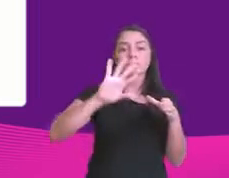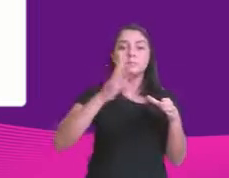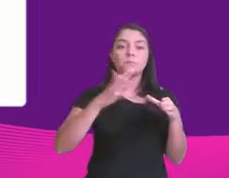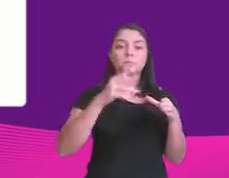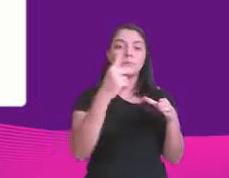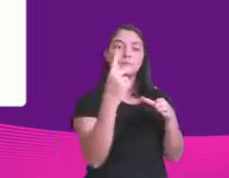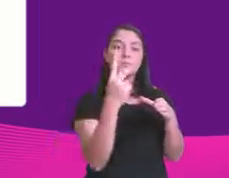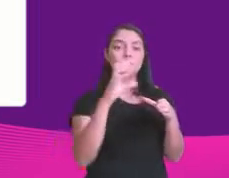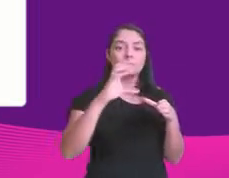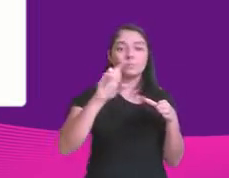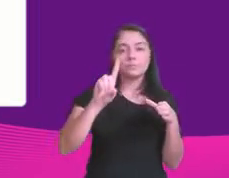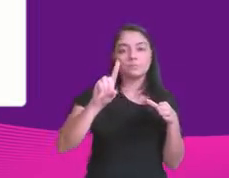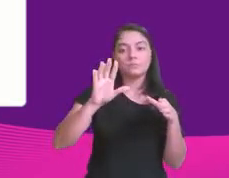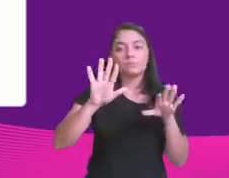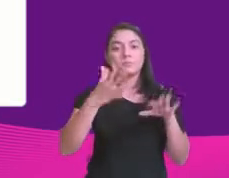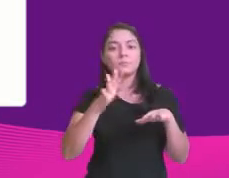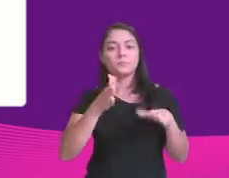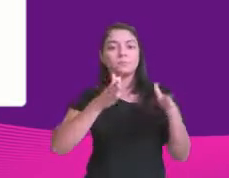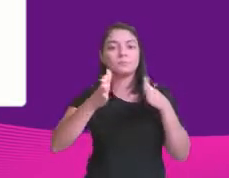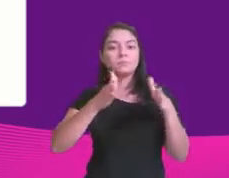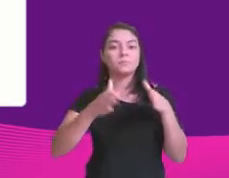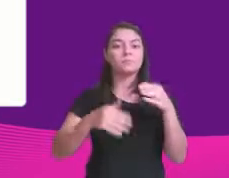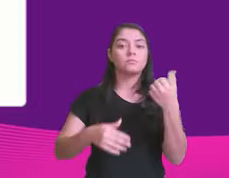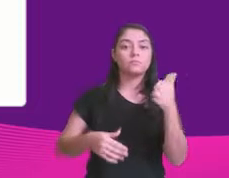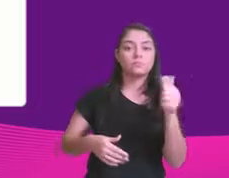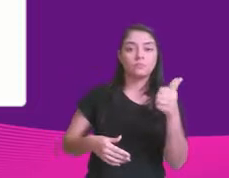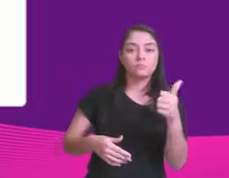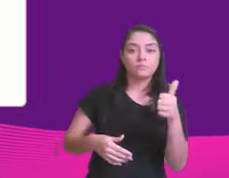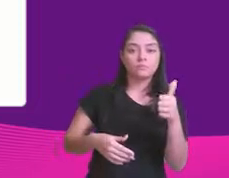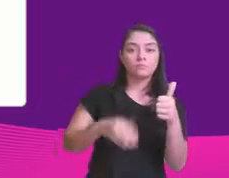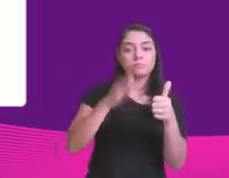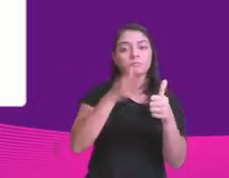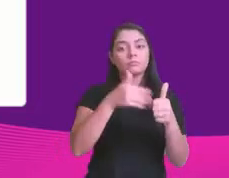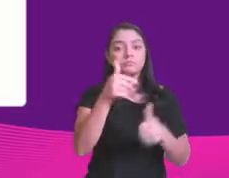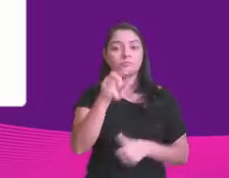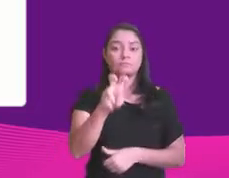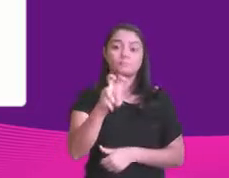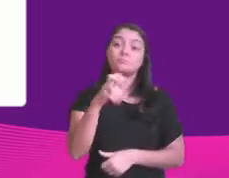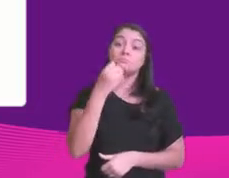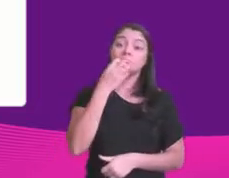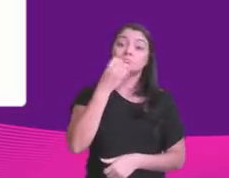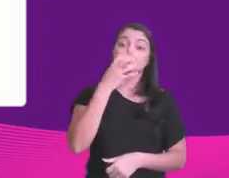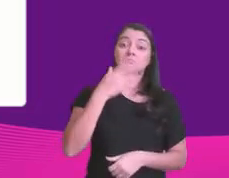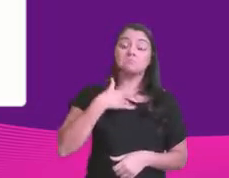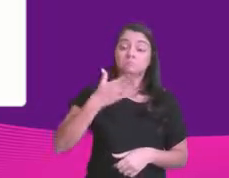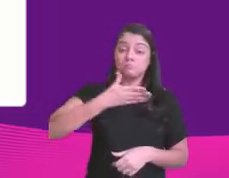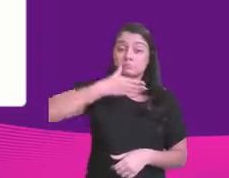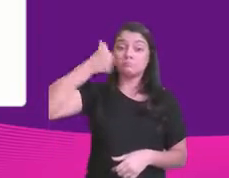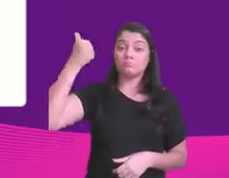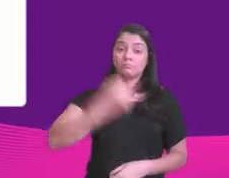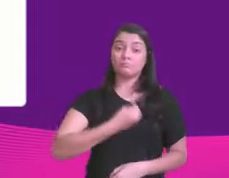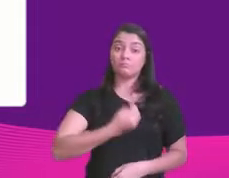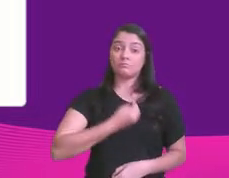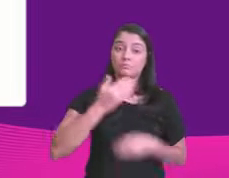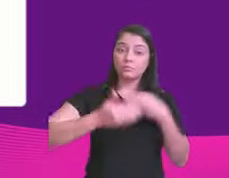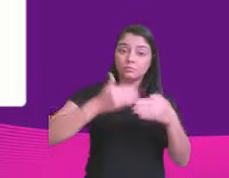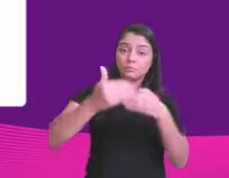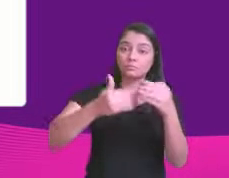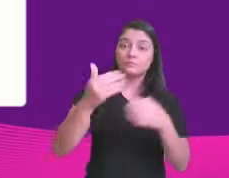sendo avaliado, porque especificamente esse grupo, mas houve uma diferença estatística e uma melhora de sobrevida nas pacientes especificamente nesse